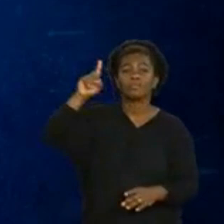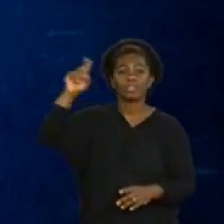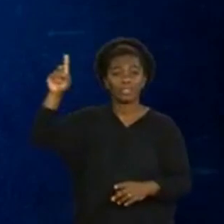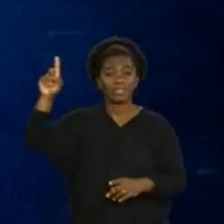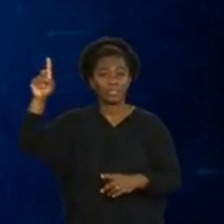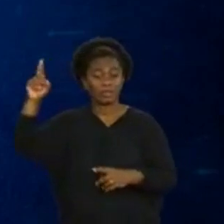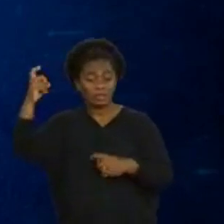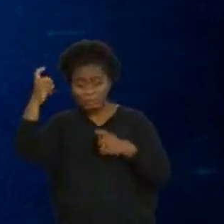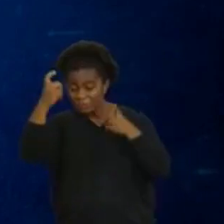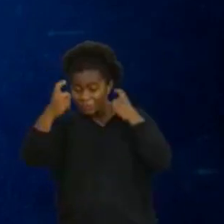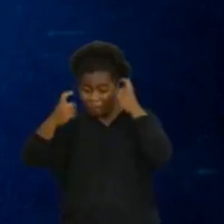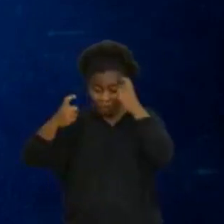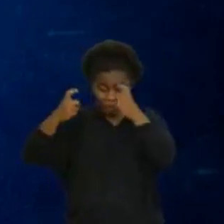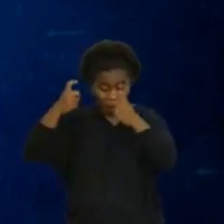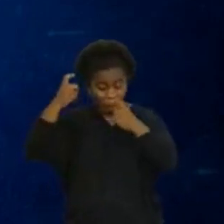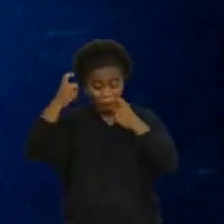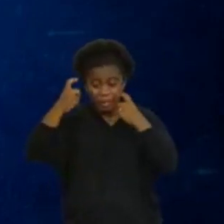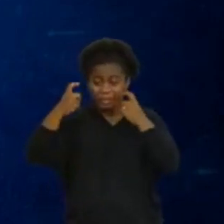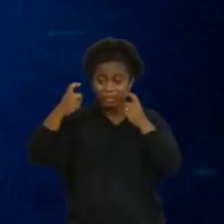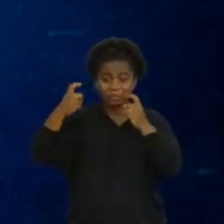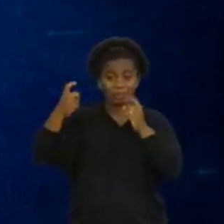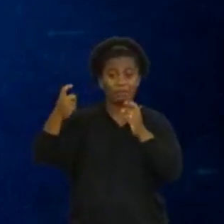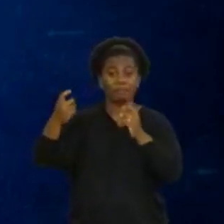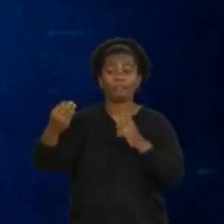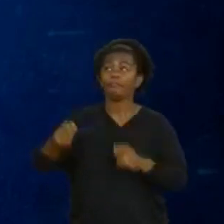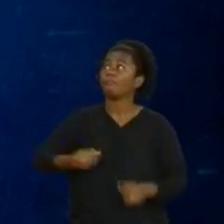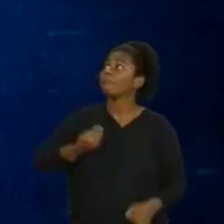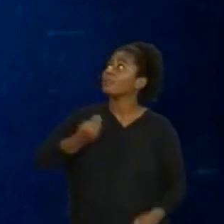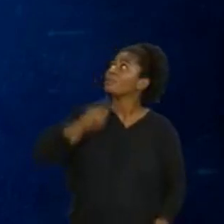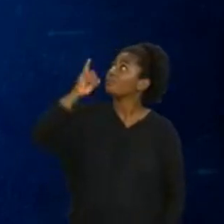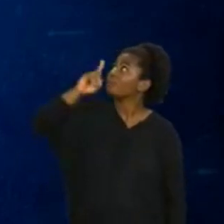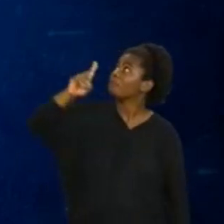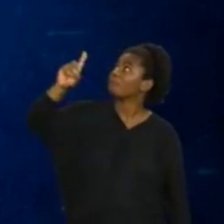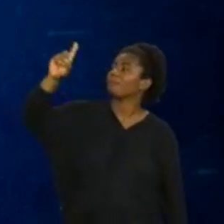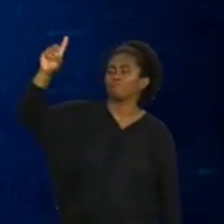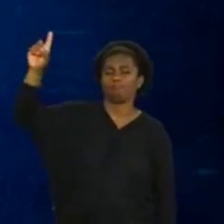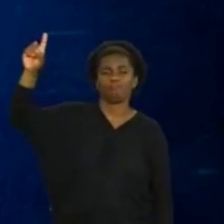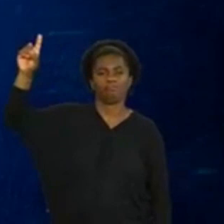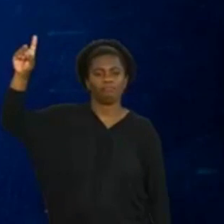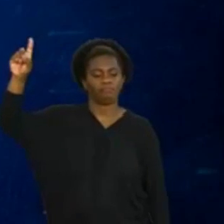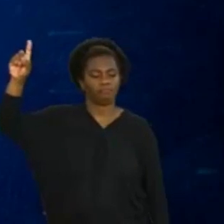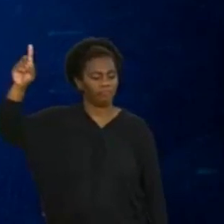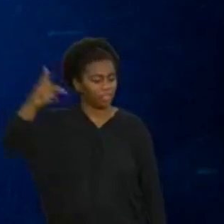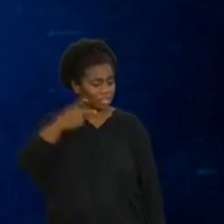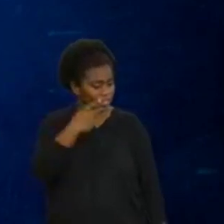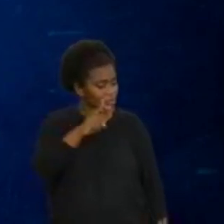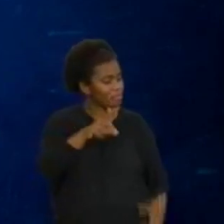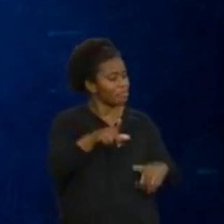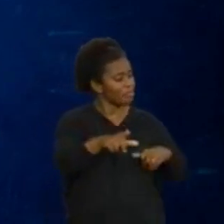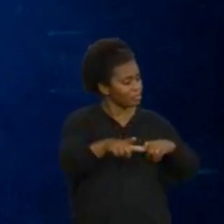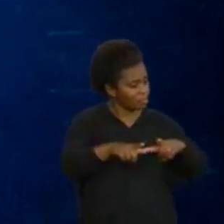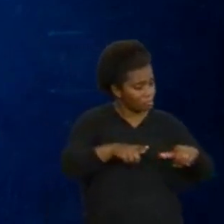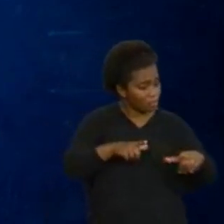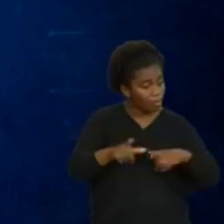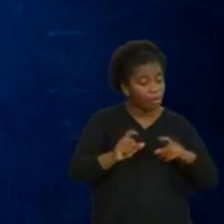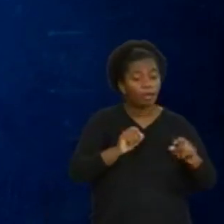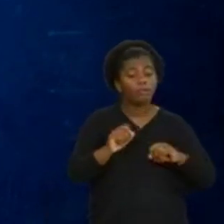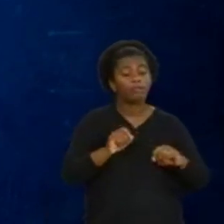somente meu, todo trabalho. E o teu trabalho? E o